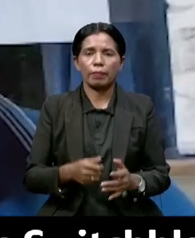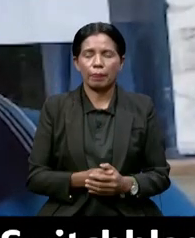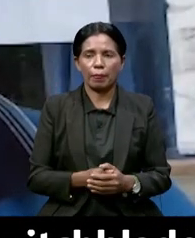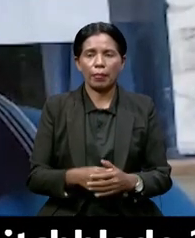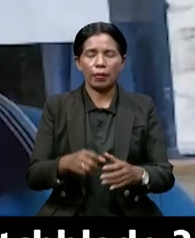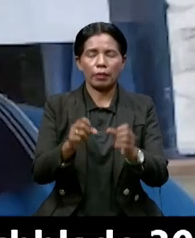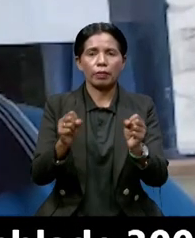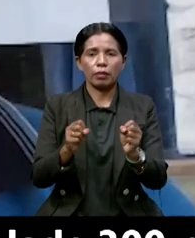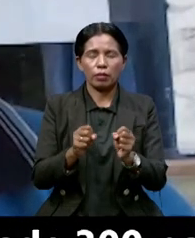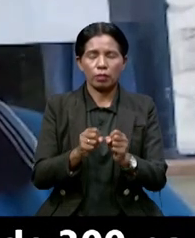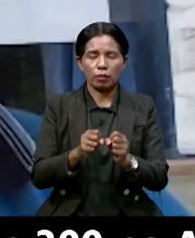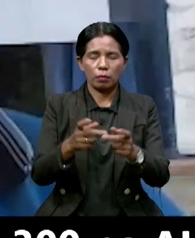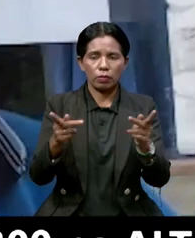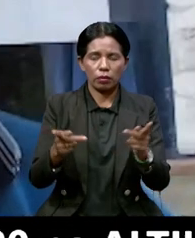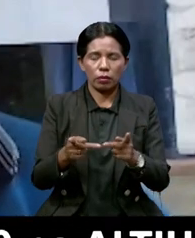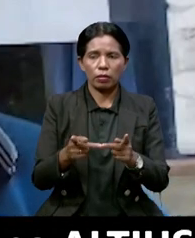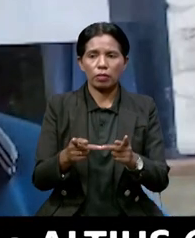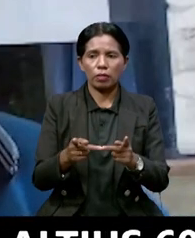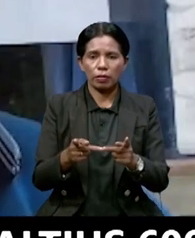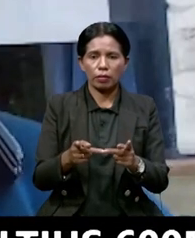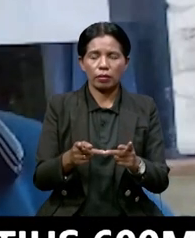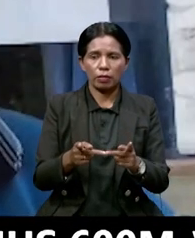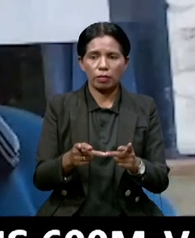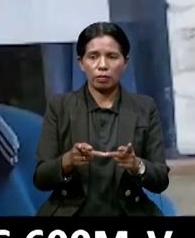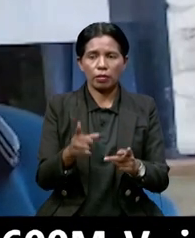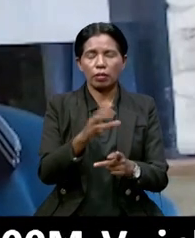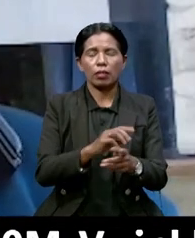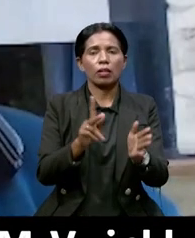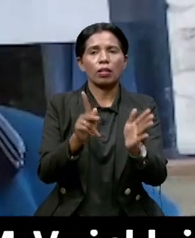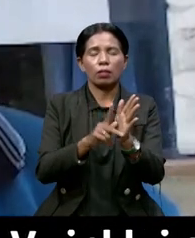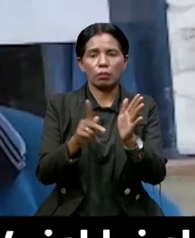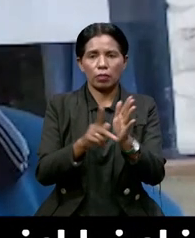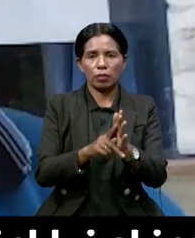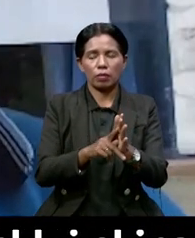mai ya pos tu saudi kilometer berapa? Kuasi kilometer